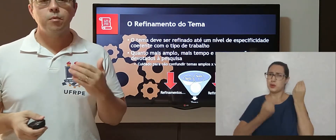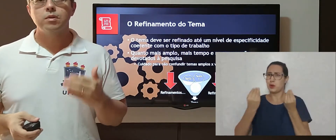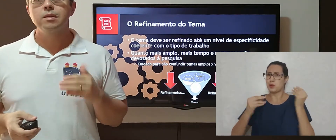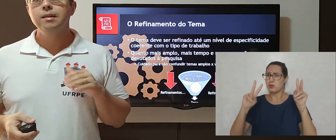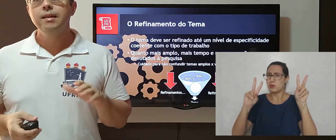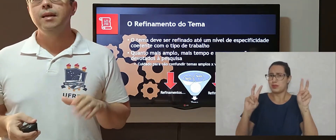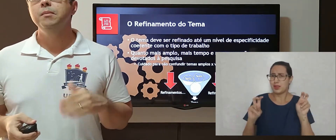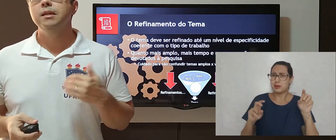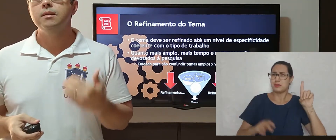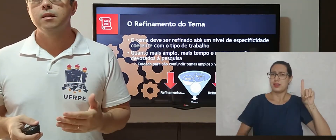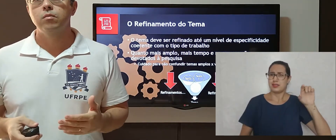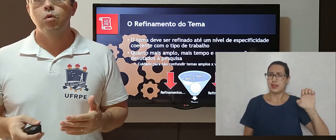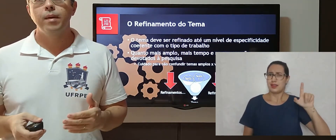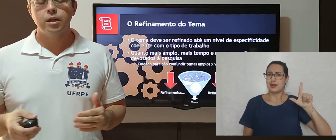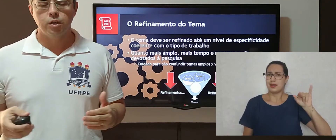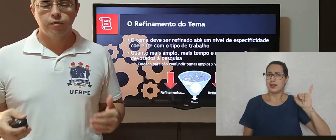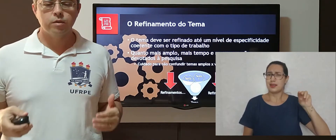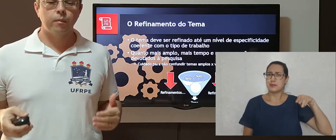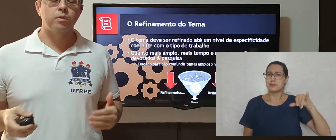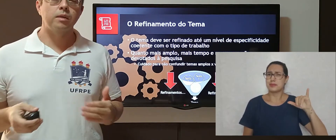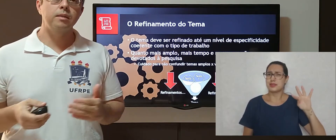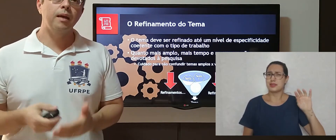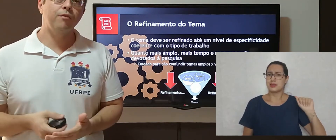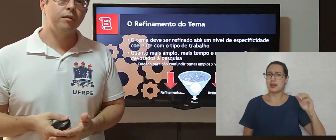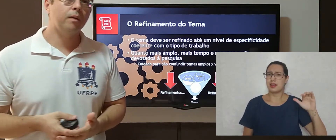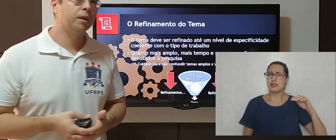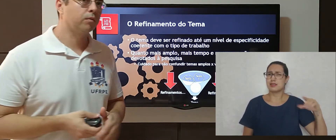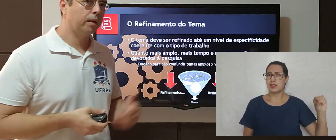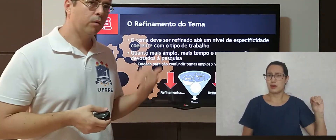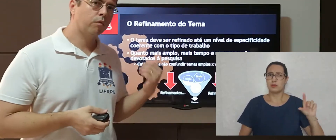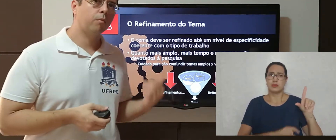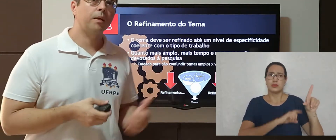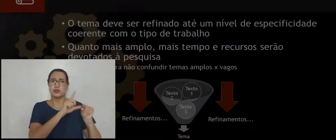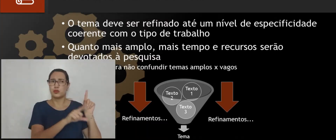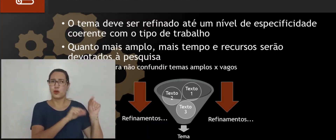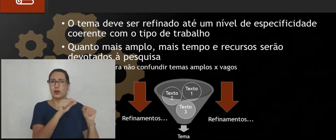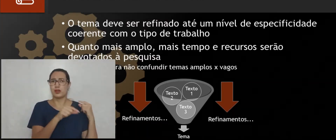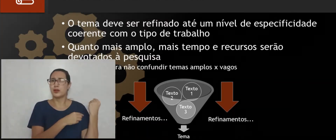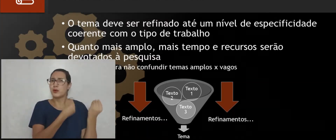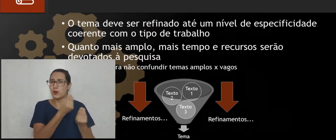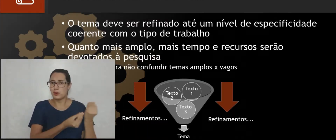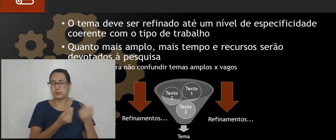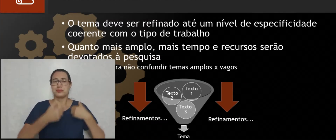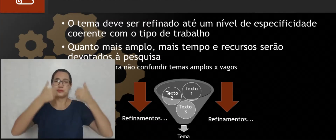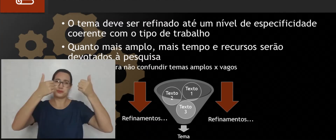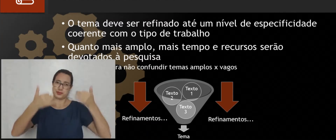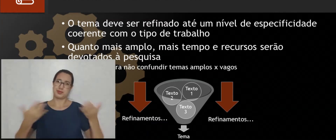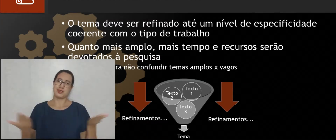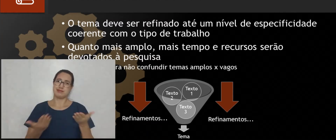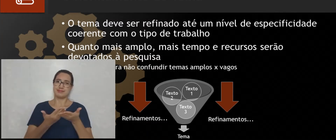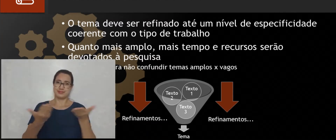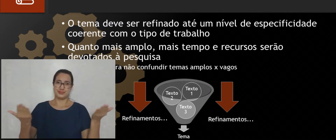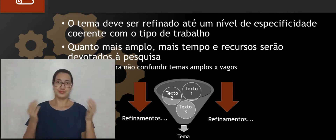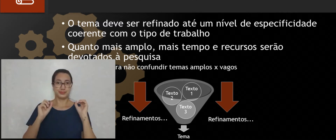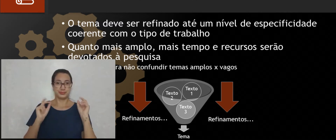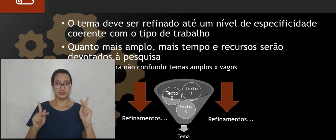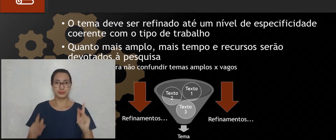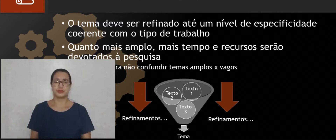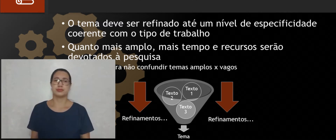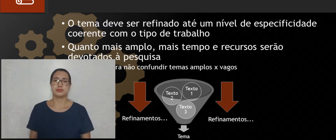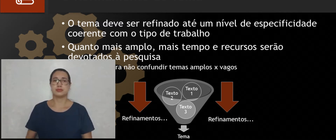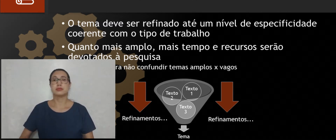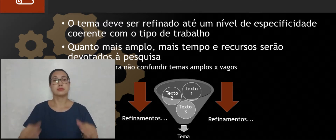faz esse processo de delimitação? Como é que a gente faz o processo de refinamento? Aí é o que eu vou passar agora para vocês, tá? Então, assim, o tema ele tem